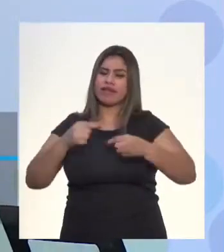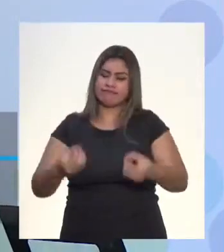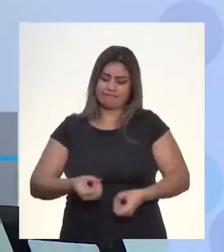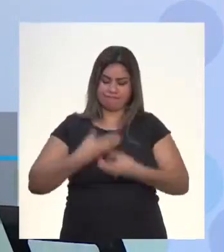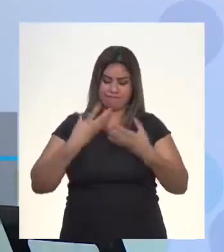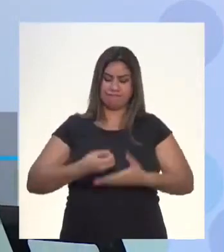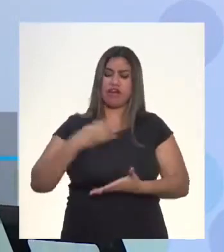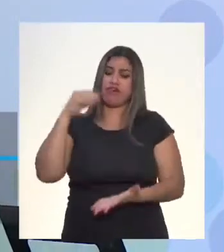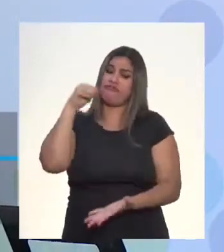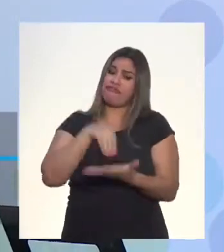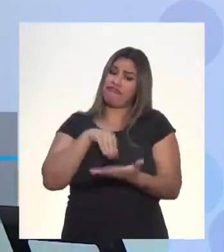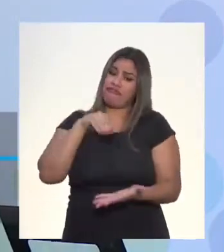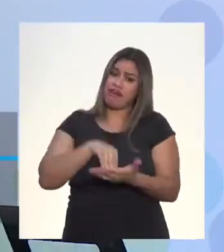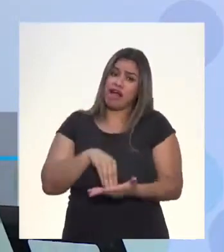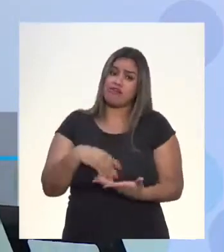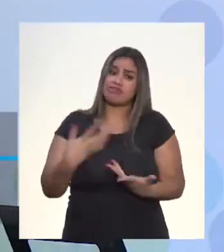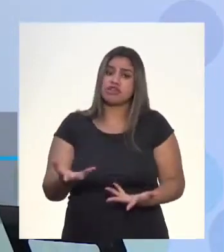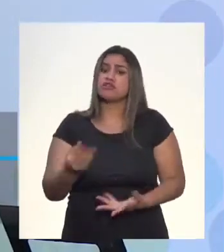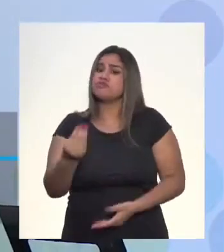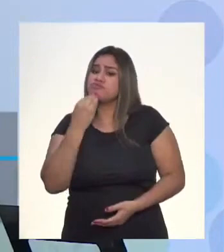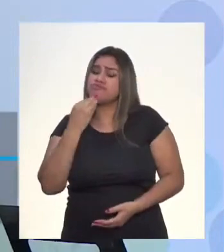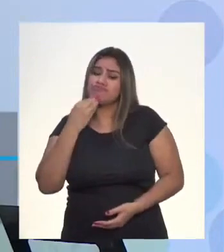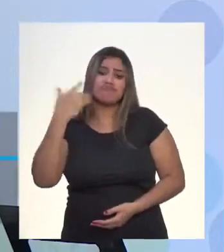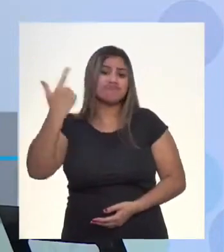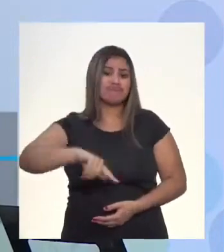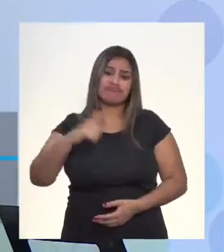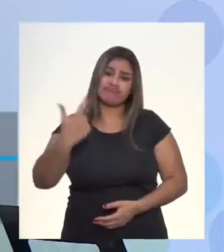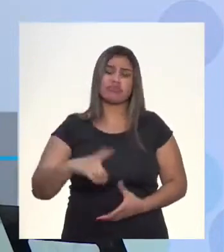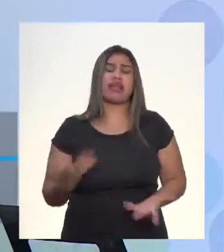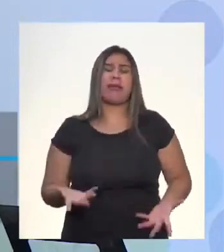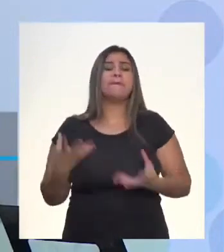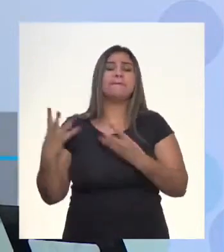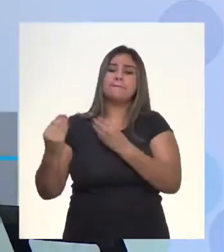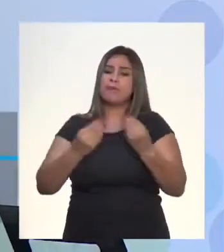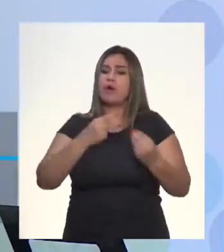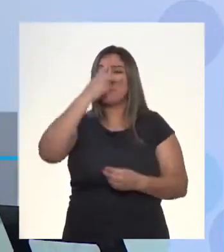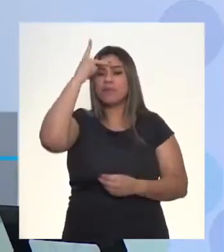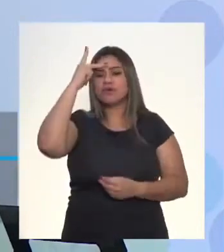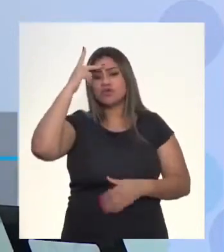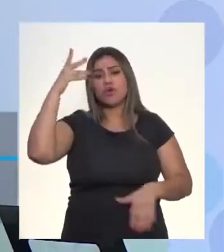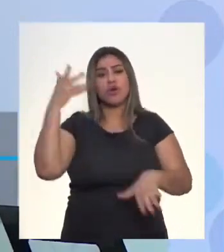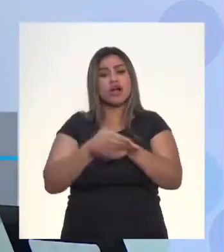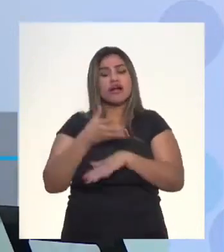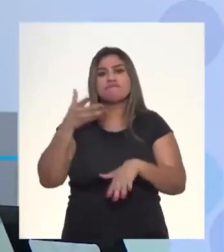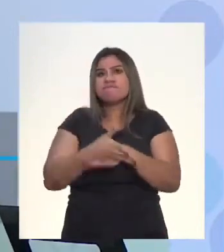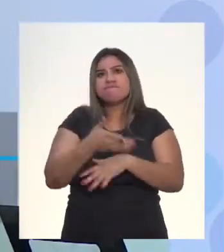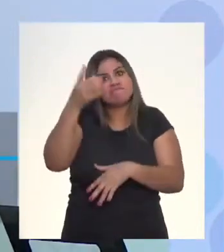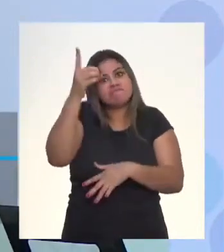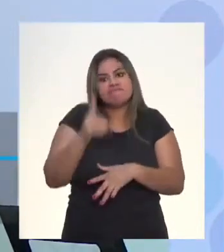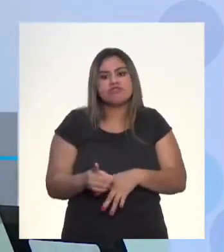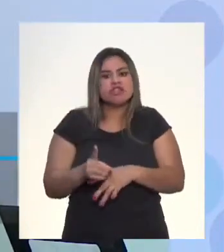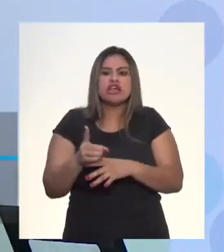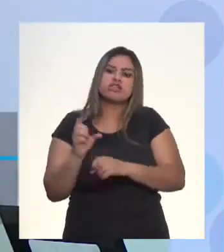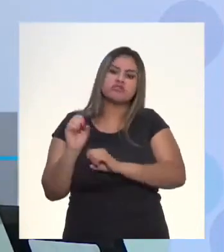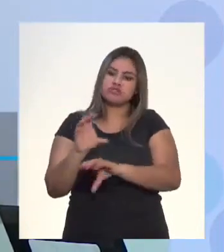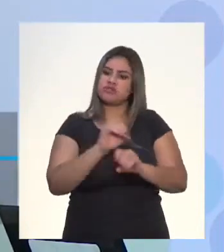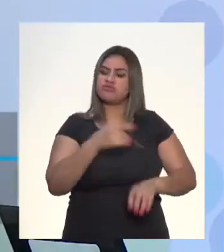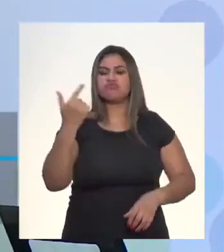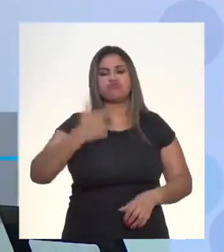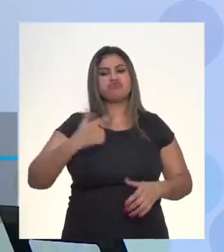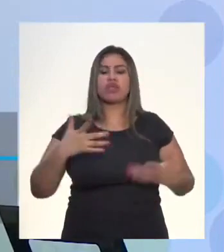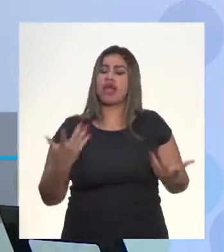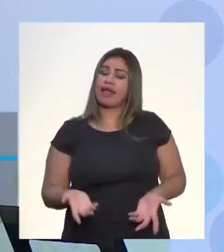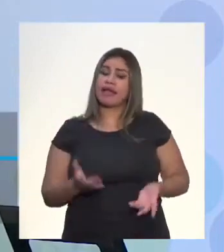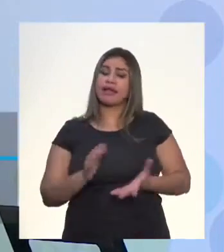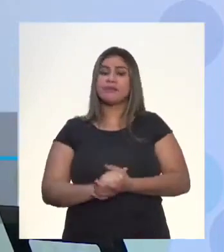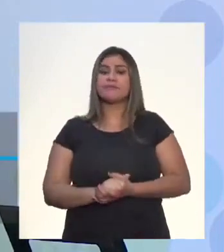informação e da falta de oportunidades. Né? Então, muitas pessoas não têm direito, por exemplo, à educação. Muitas pessoas